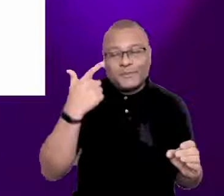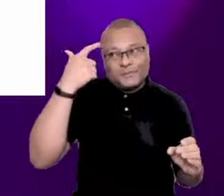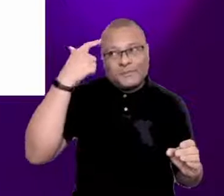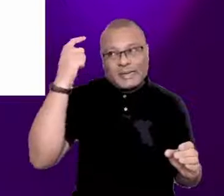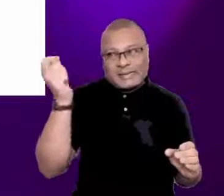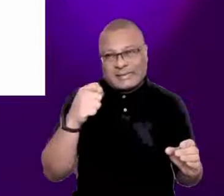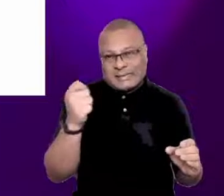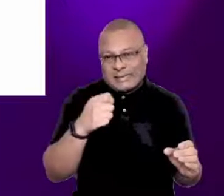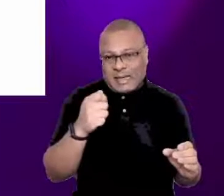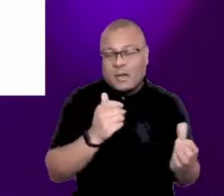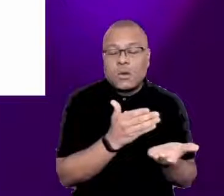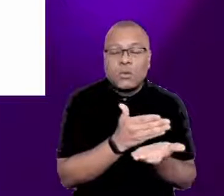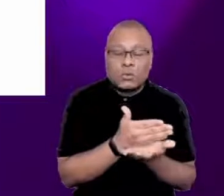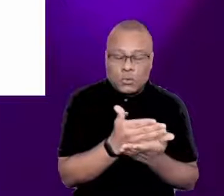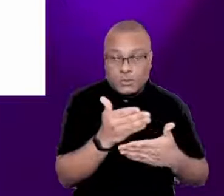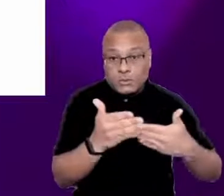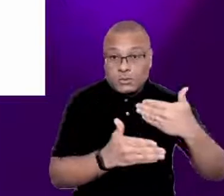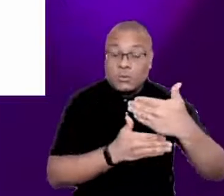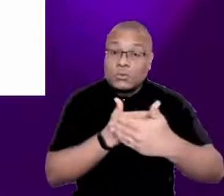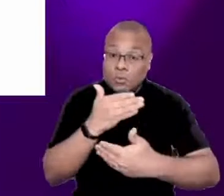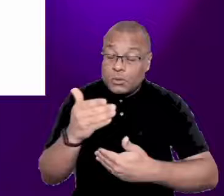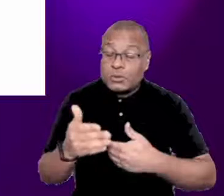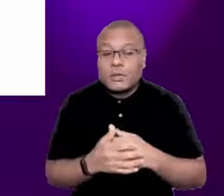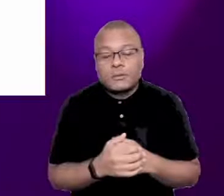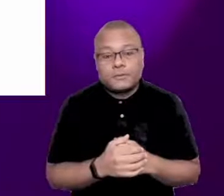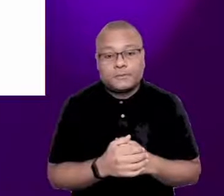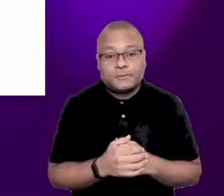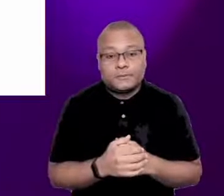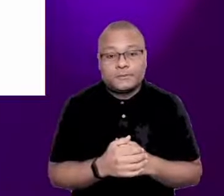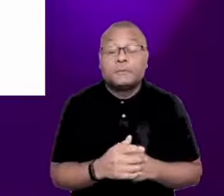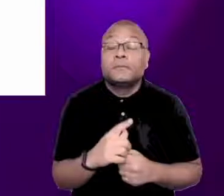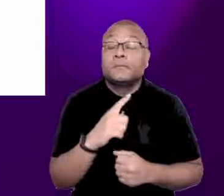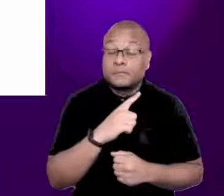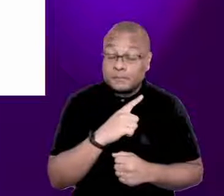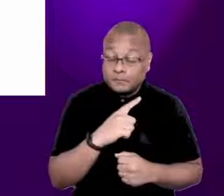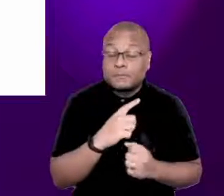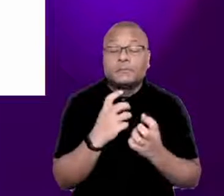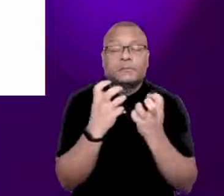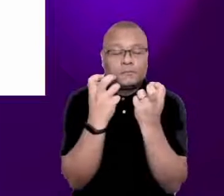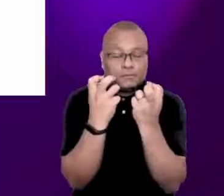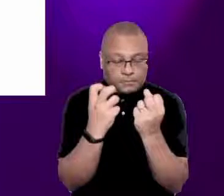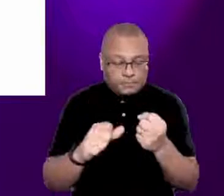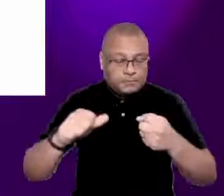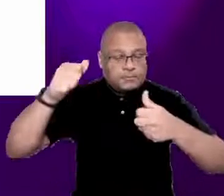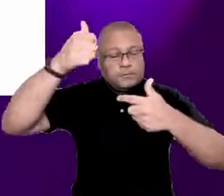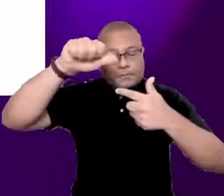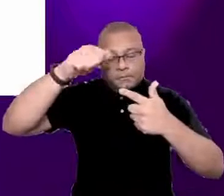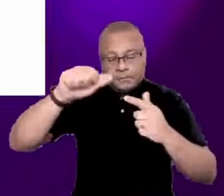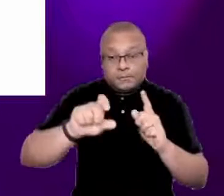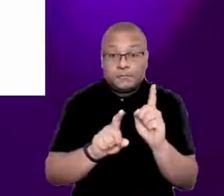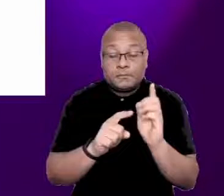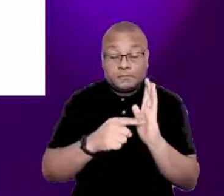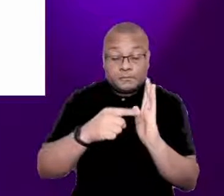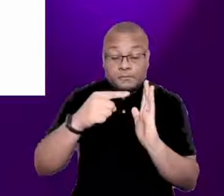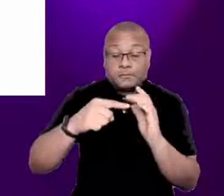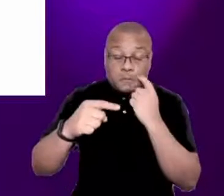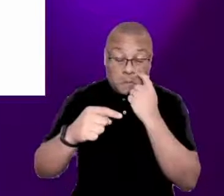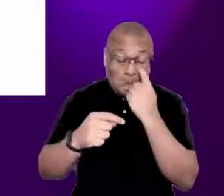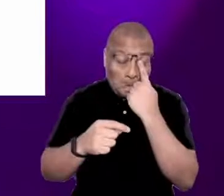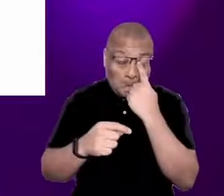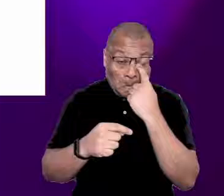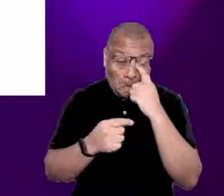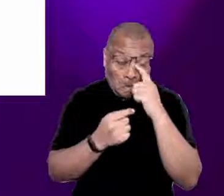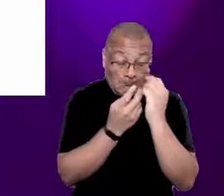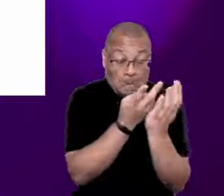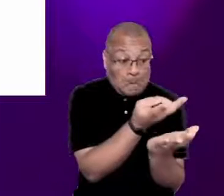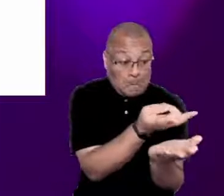imaginava no início do processo, isso tem sido adotado, a avaliação de indicadores de desfecho reportados pelo